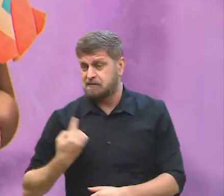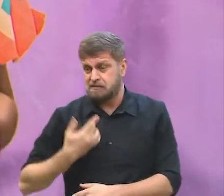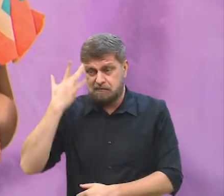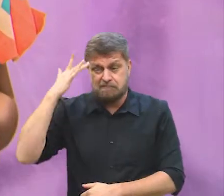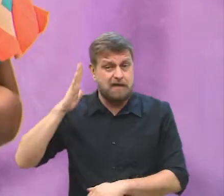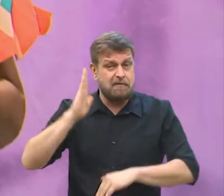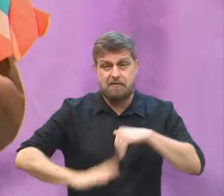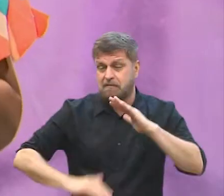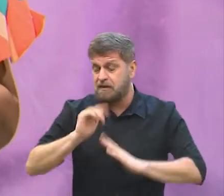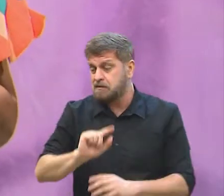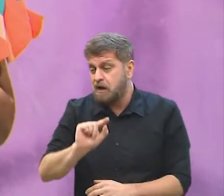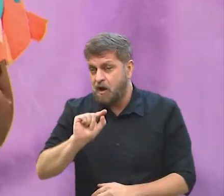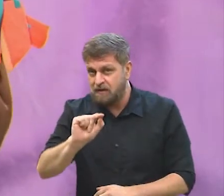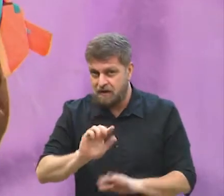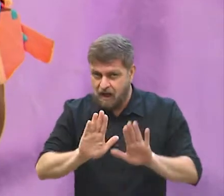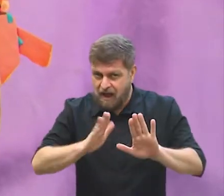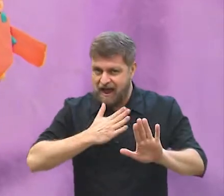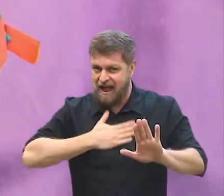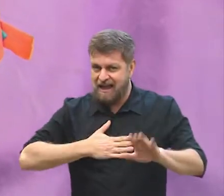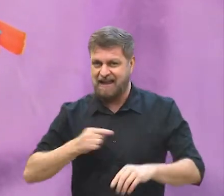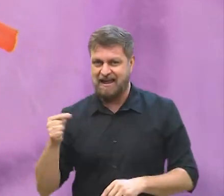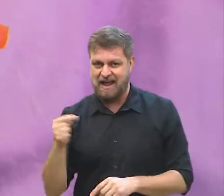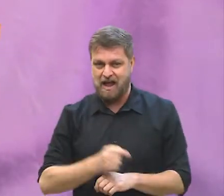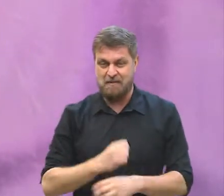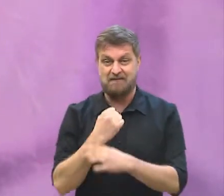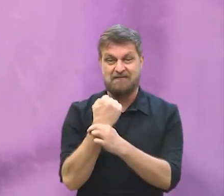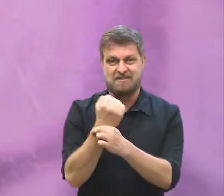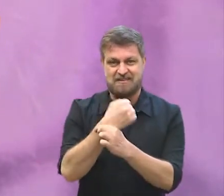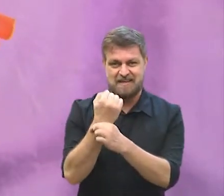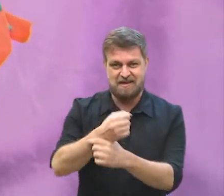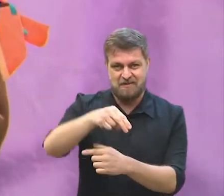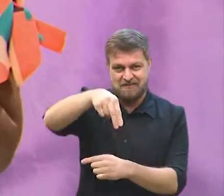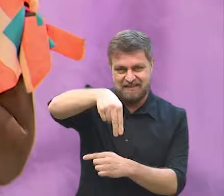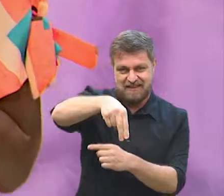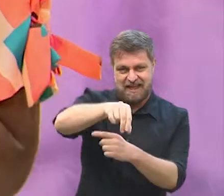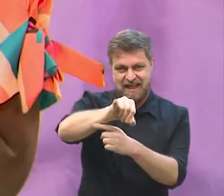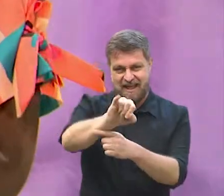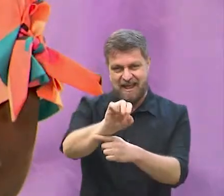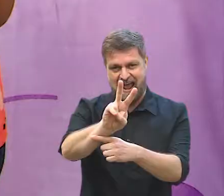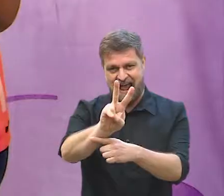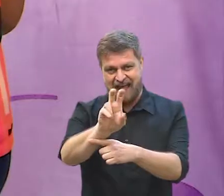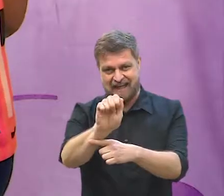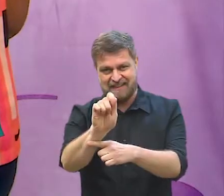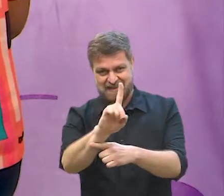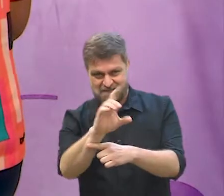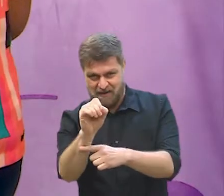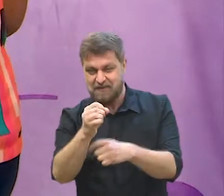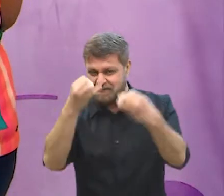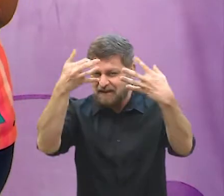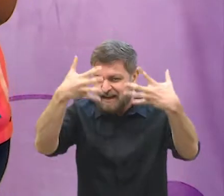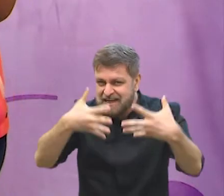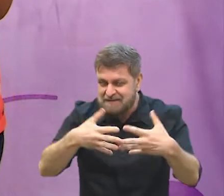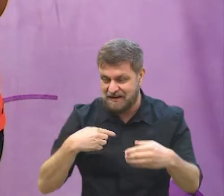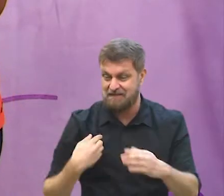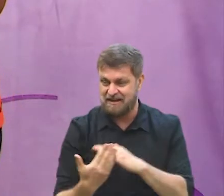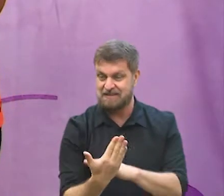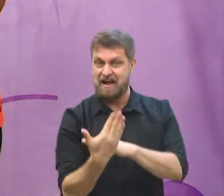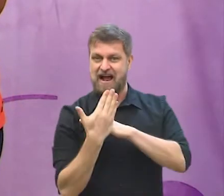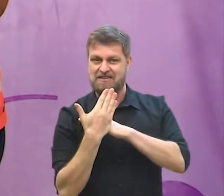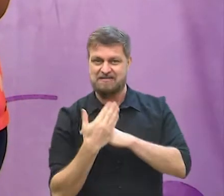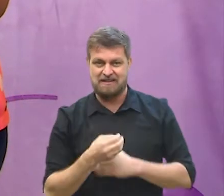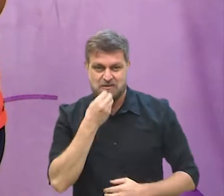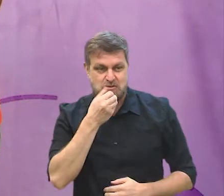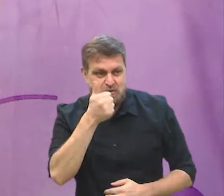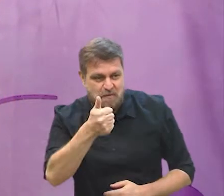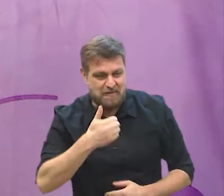como agir, né? Mas calma, que o Nivaldo, fisioterapeuta, já está aqui comigo para ajudar a gente nessa missão. Tudo bem, Nivaldo?